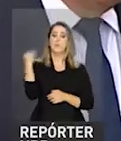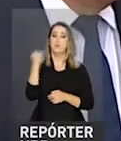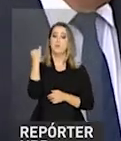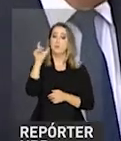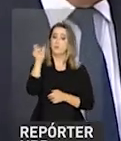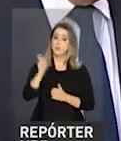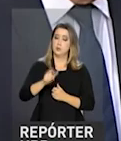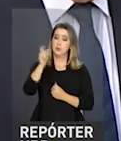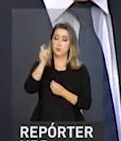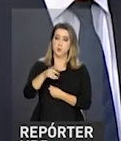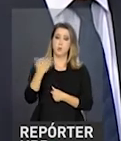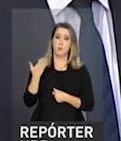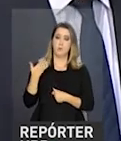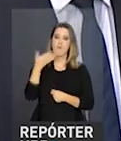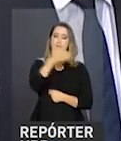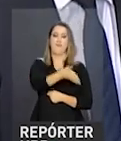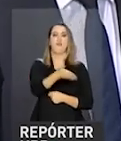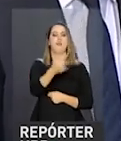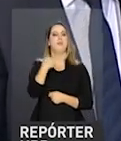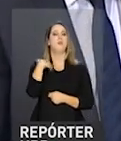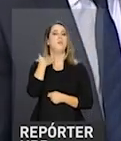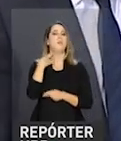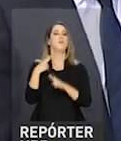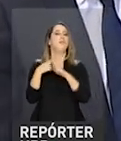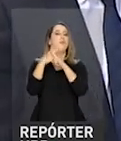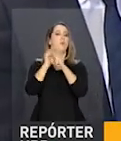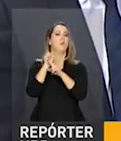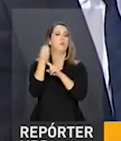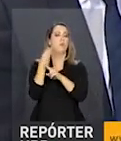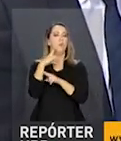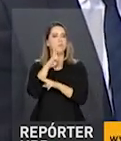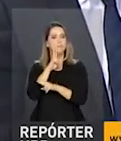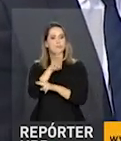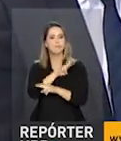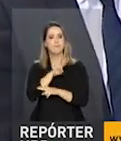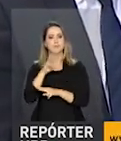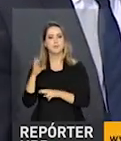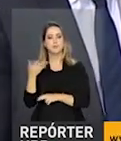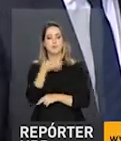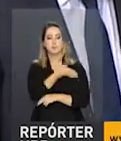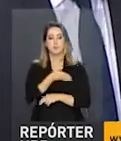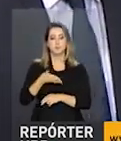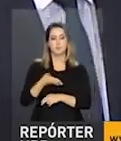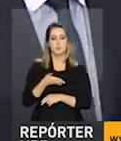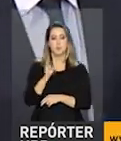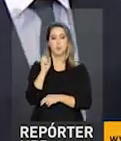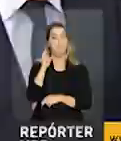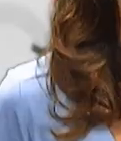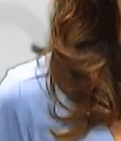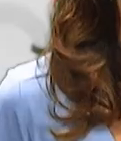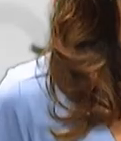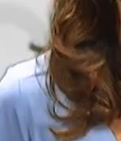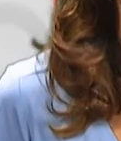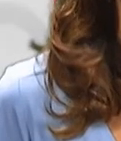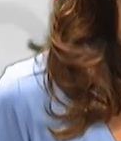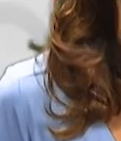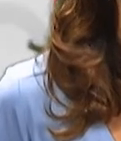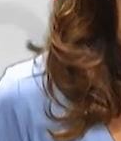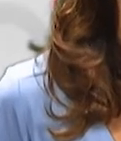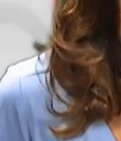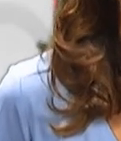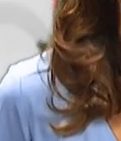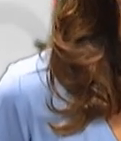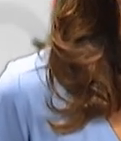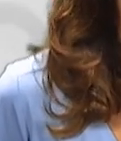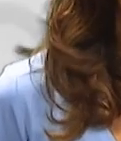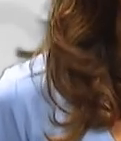importante que o trabalhador vá à Caixa Econômica ou acesse o site da Caixa Econômica para checar se tem direito ao benefício. E veja